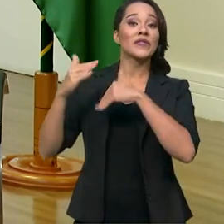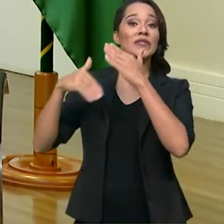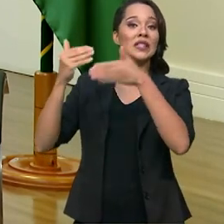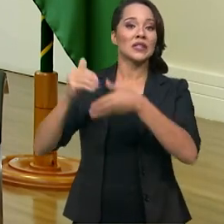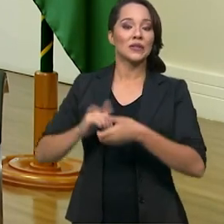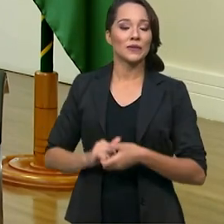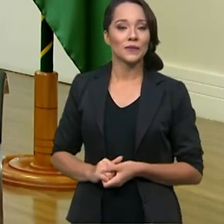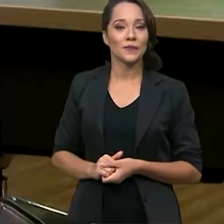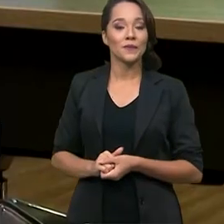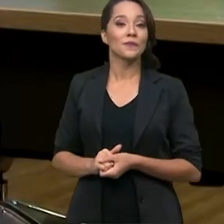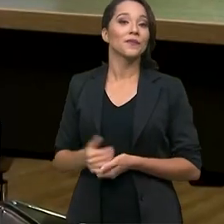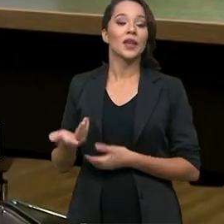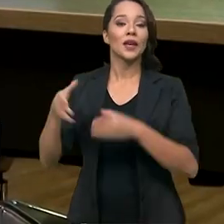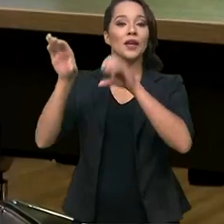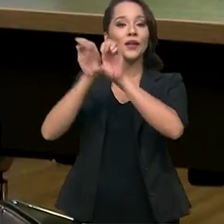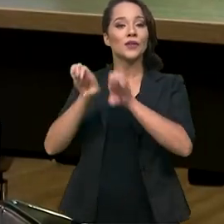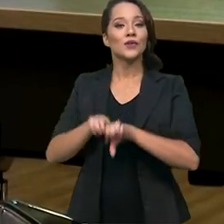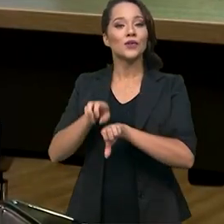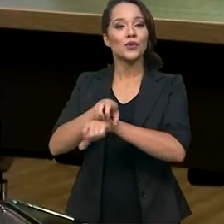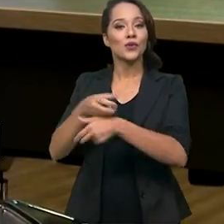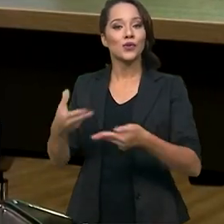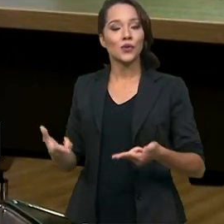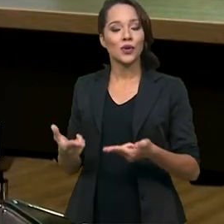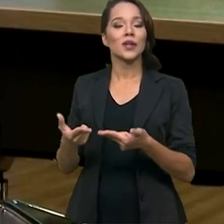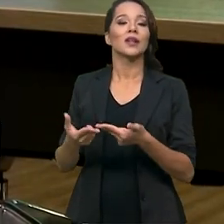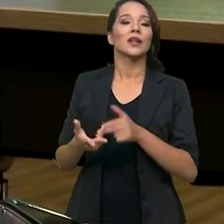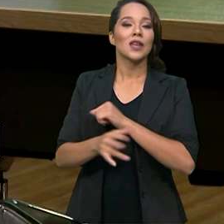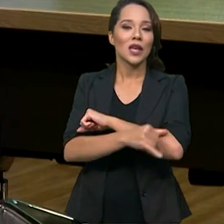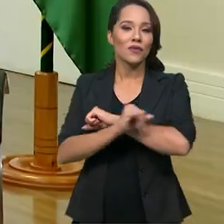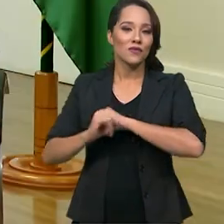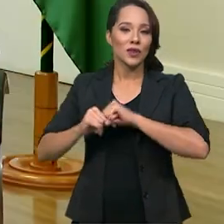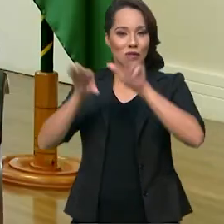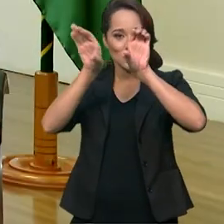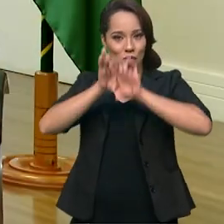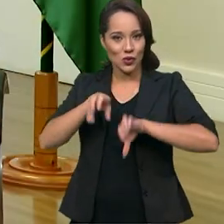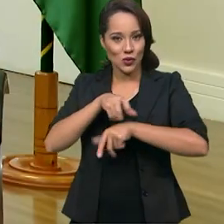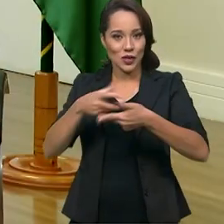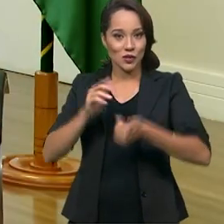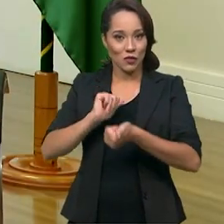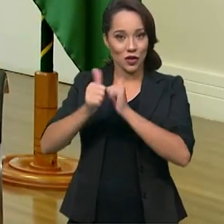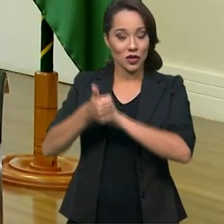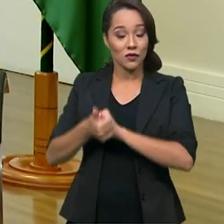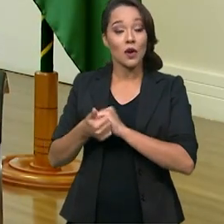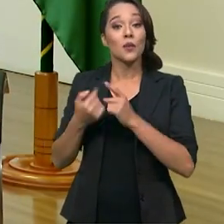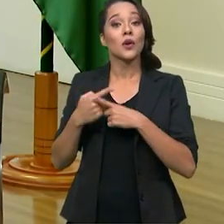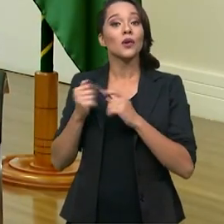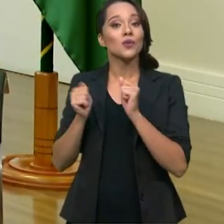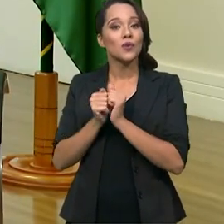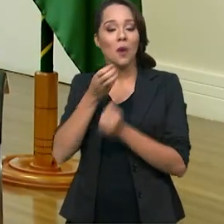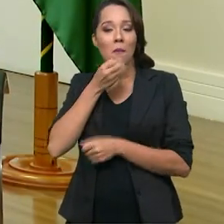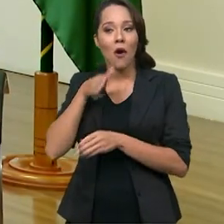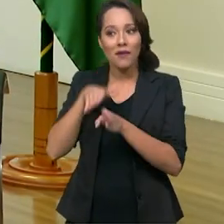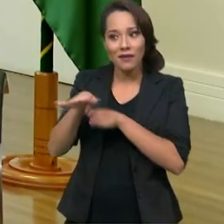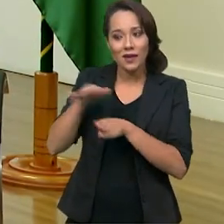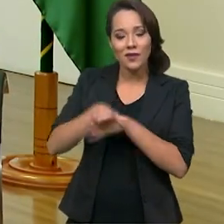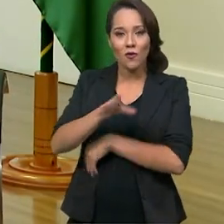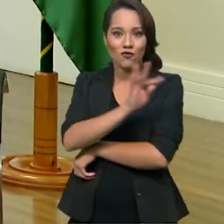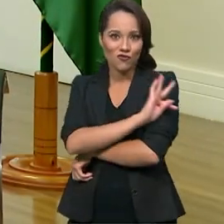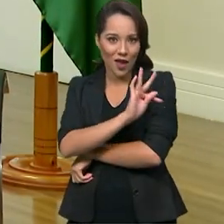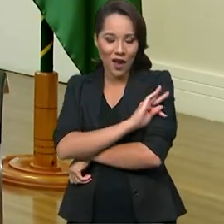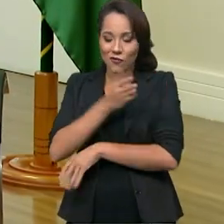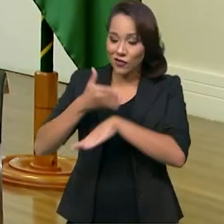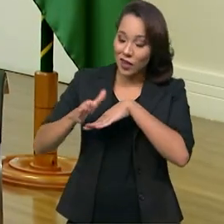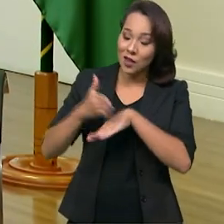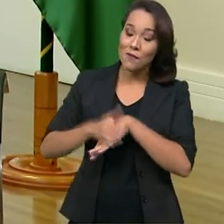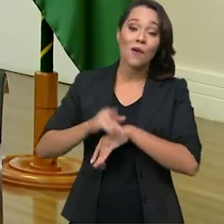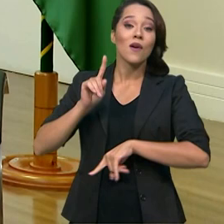né, em estrutura e infraestrutura esportiva, pois juntamente com a boa orientação de um treinador, justamente com